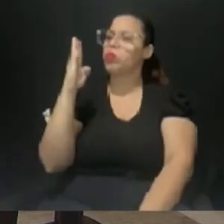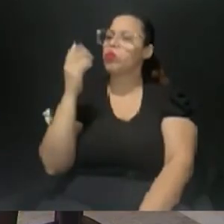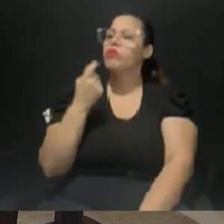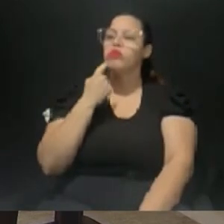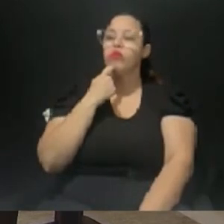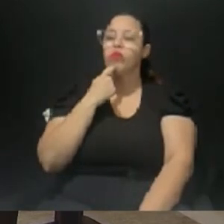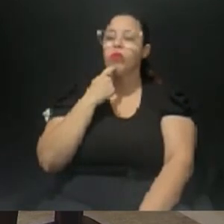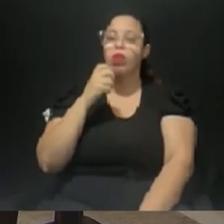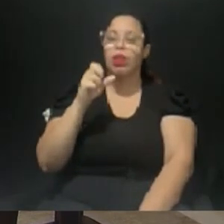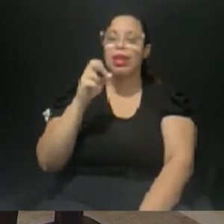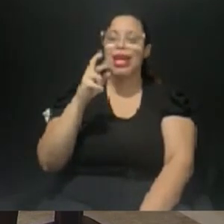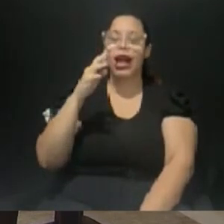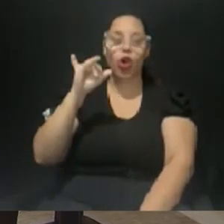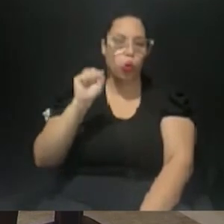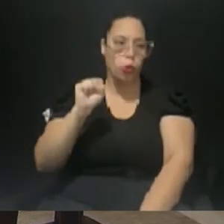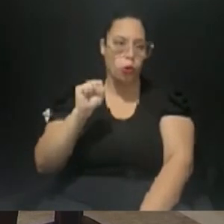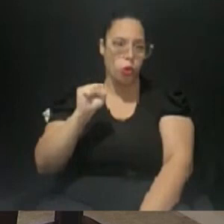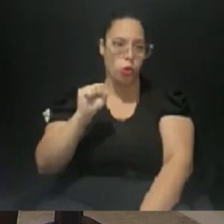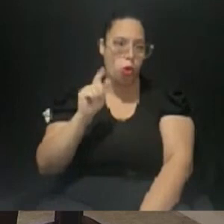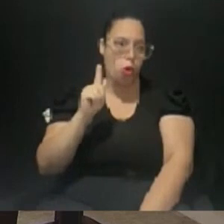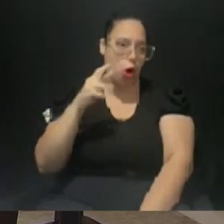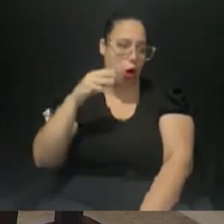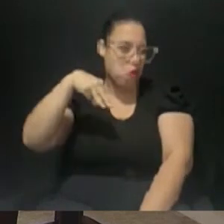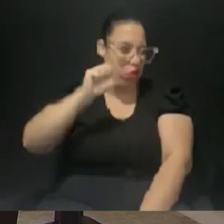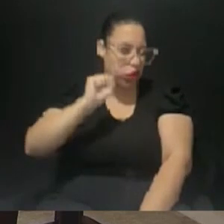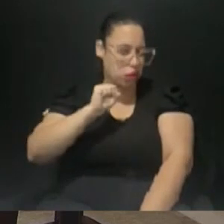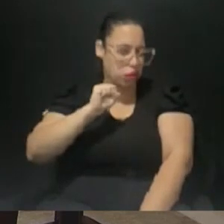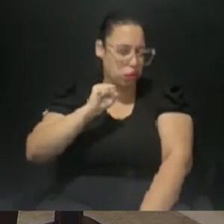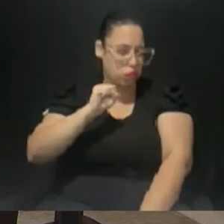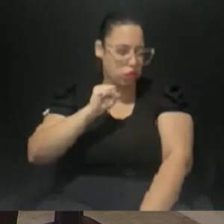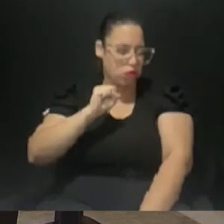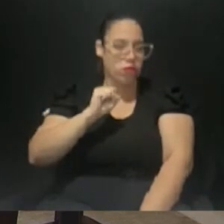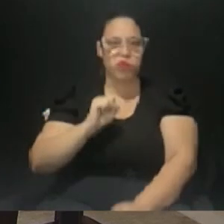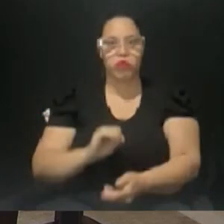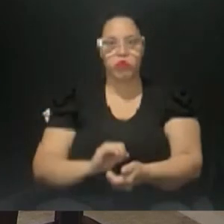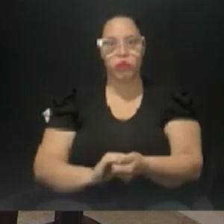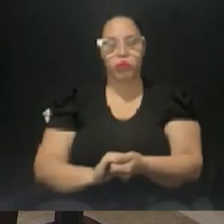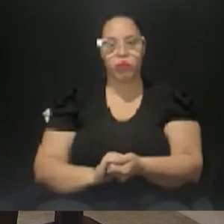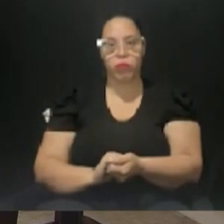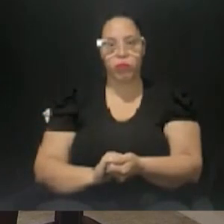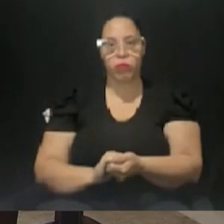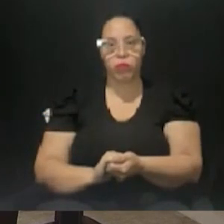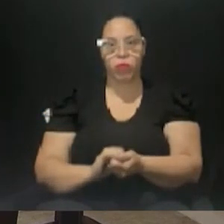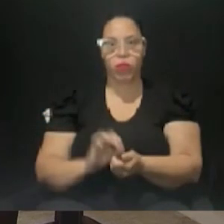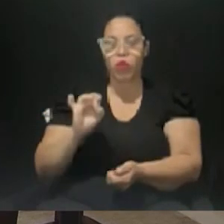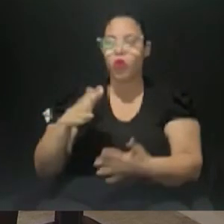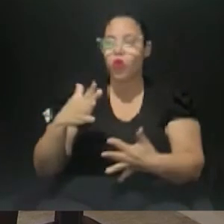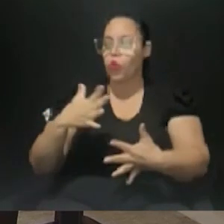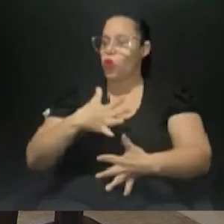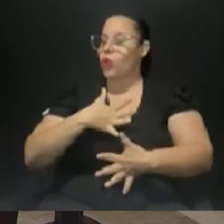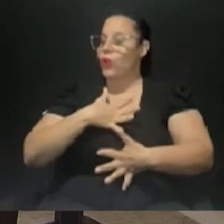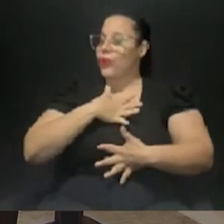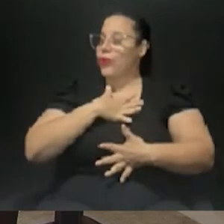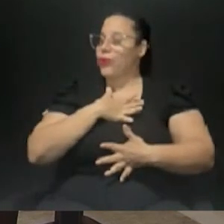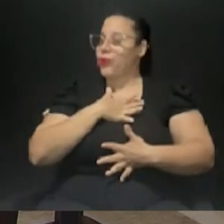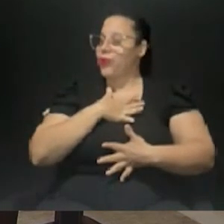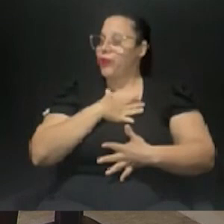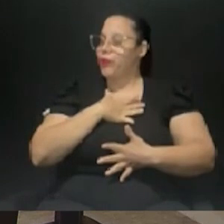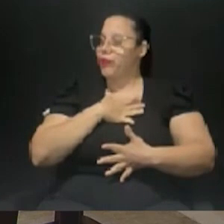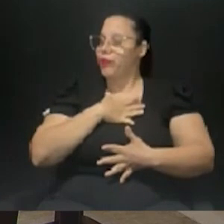de Carlos Gomes, difícil de ser cantada, só a saudosa